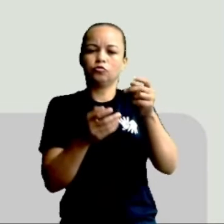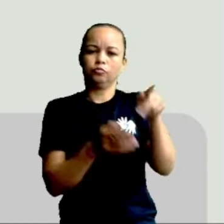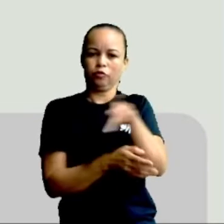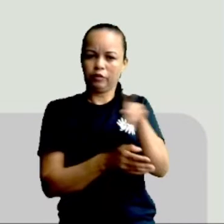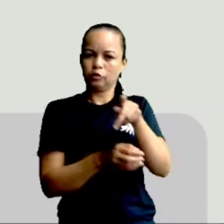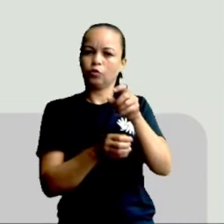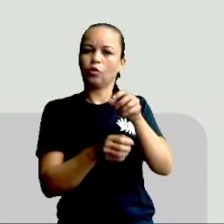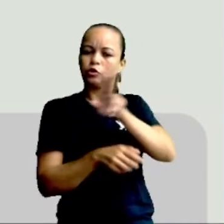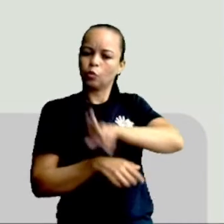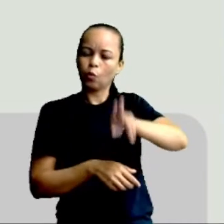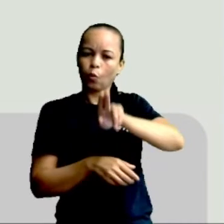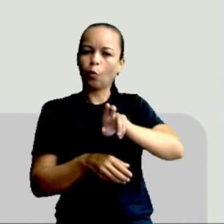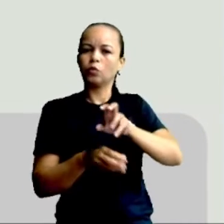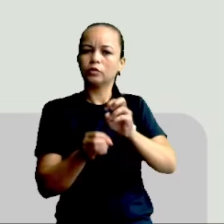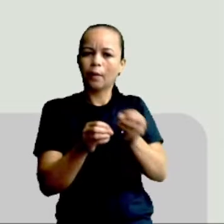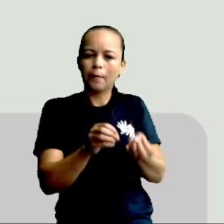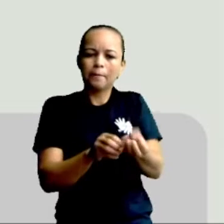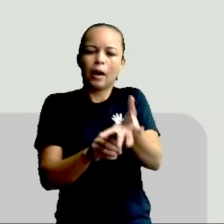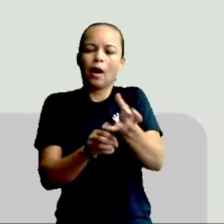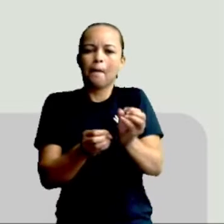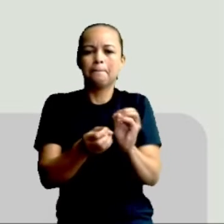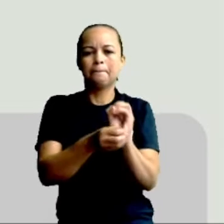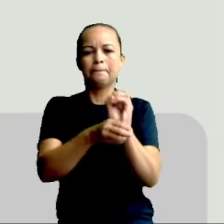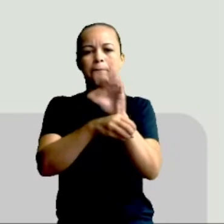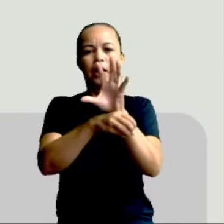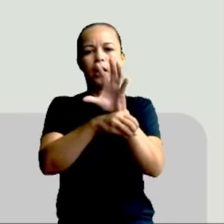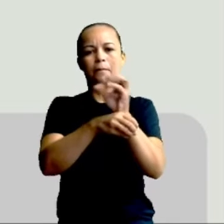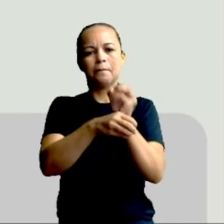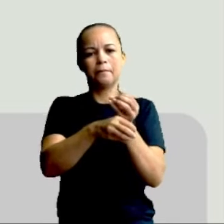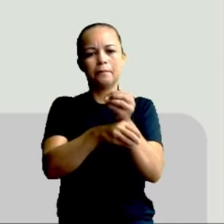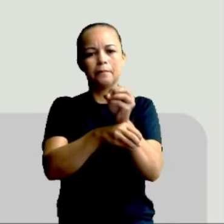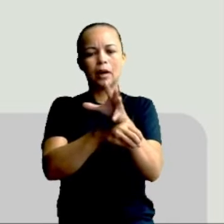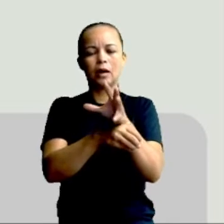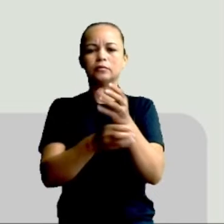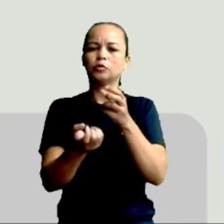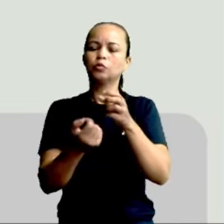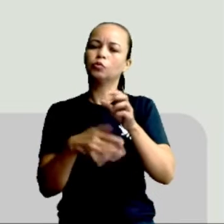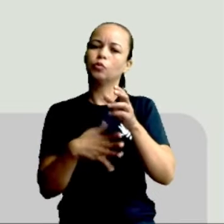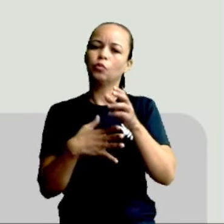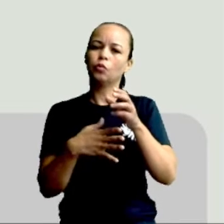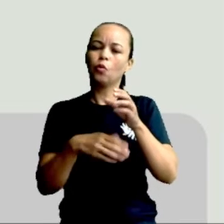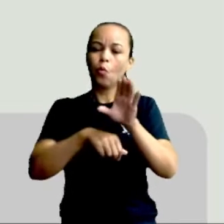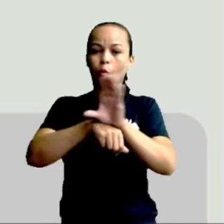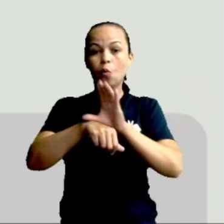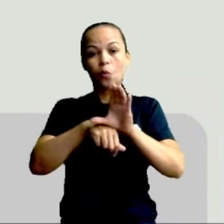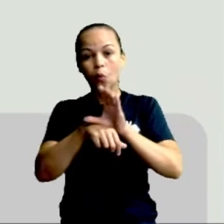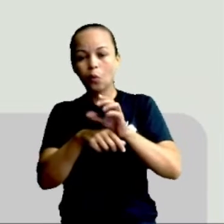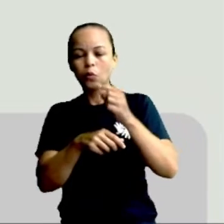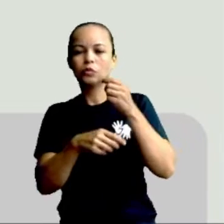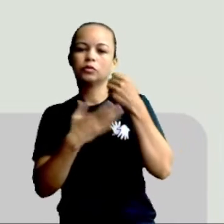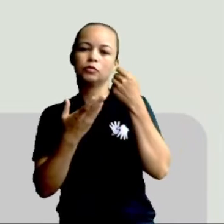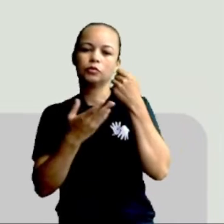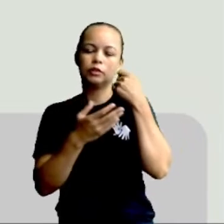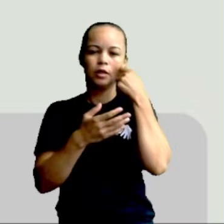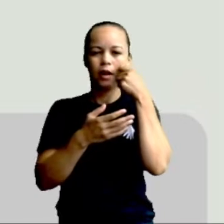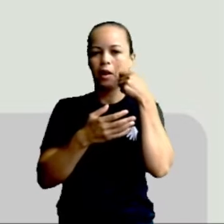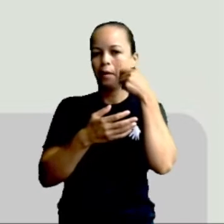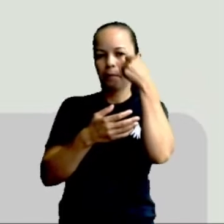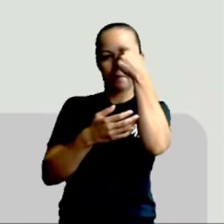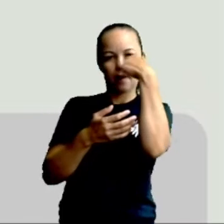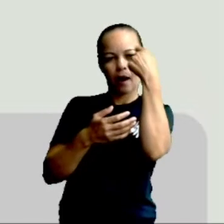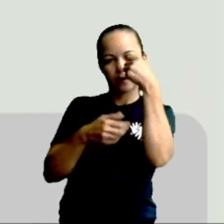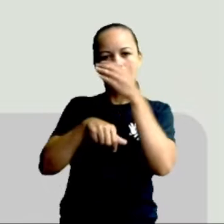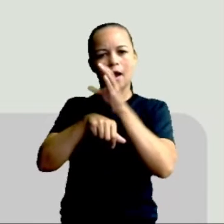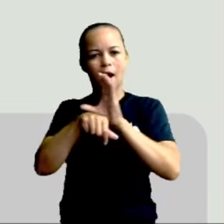projetar, no consultório odontológico, né? No uso de maquiagem, as meninas podem utilizar, tá?